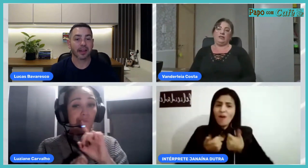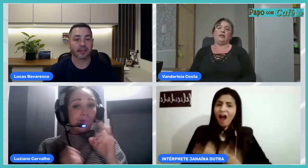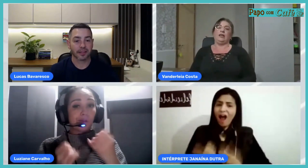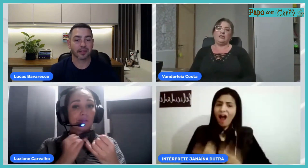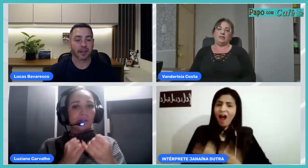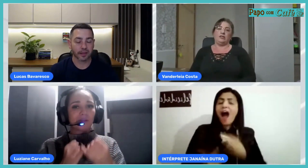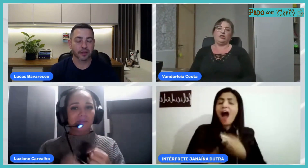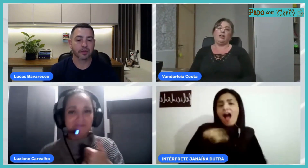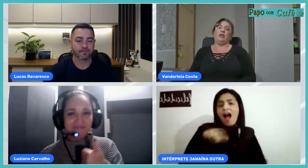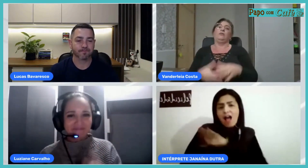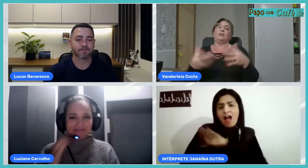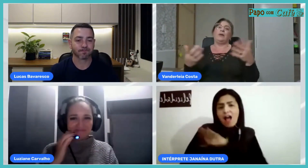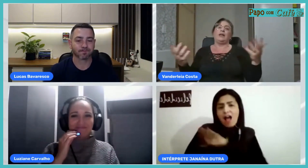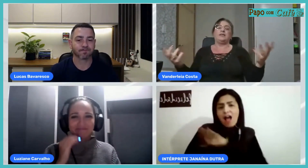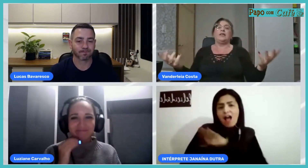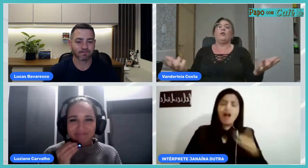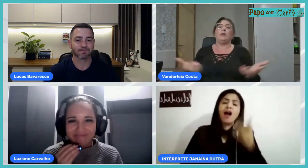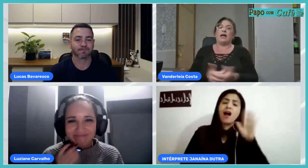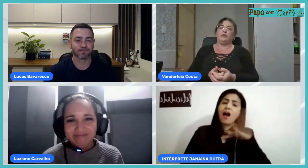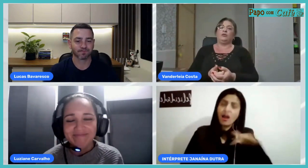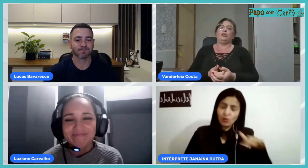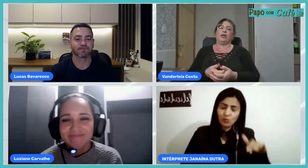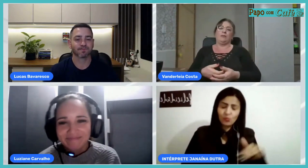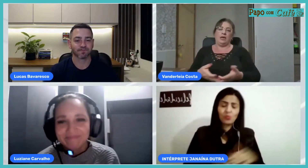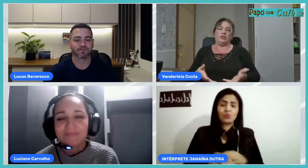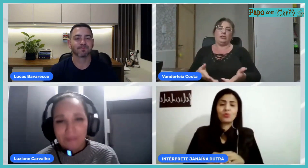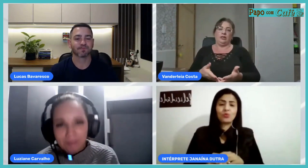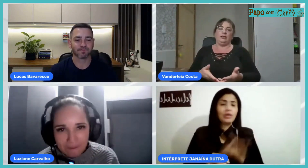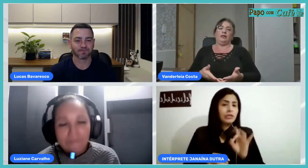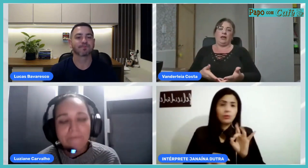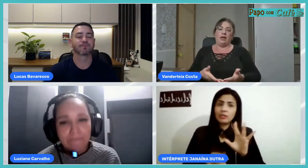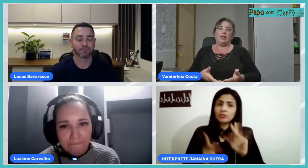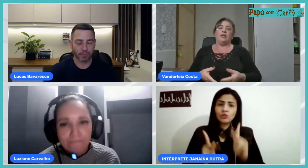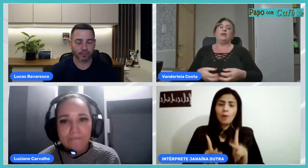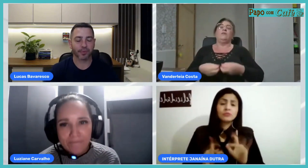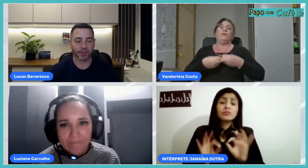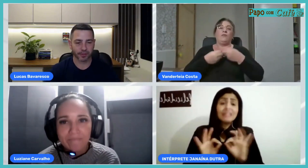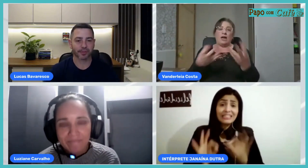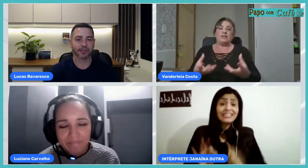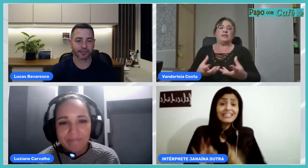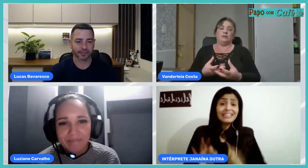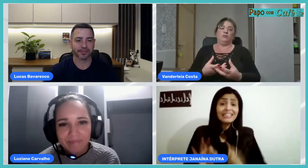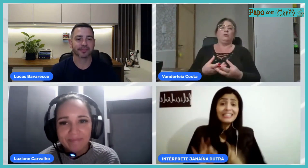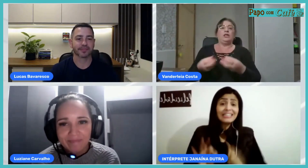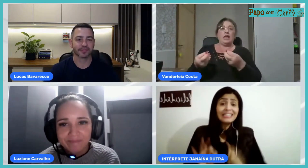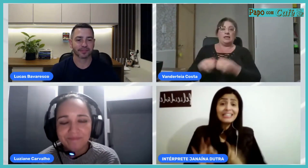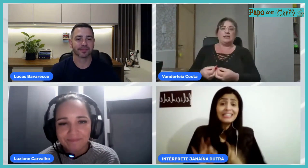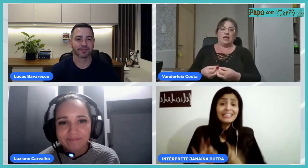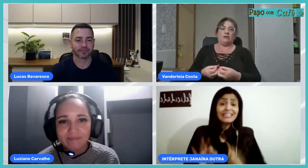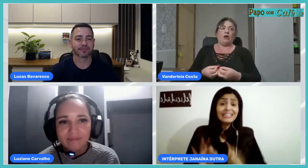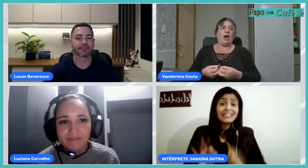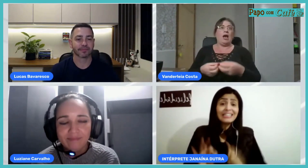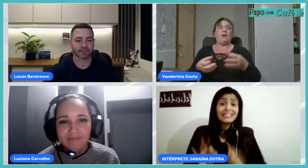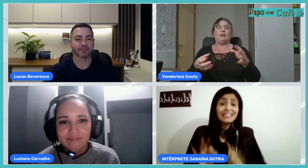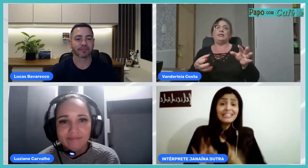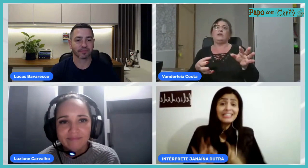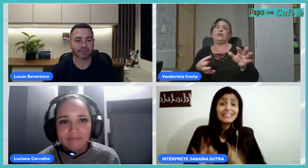existe, sim, ela existe. Não esperem ser cobrados juridicamente, né? Façam o que é